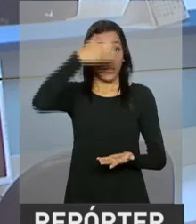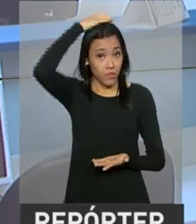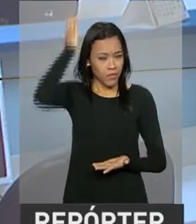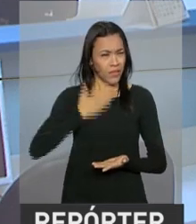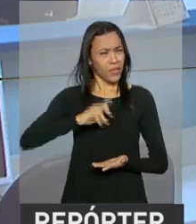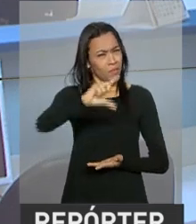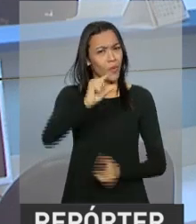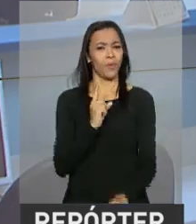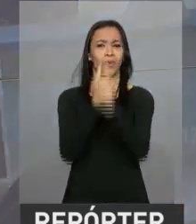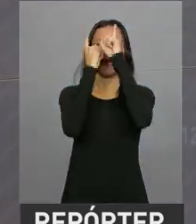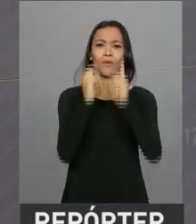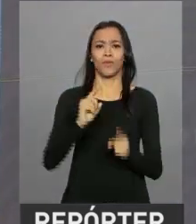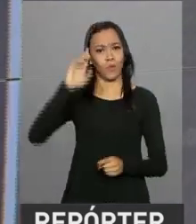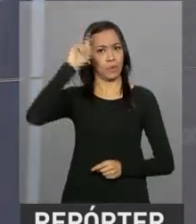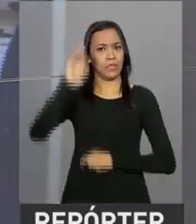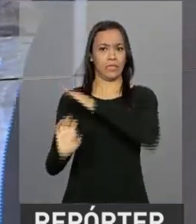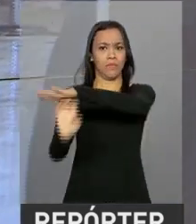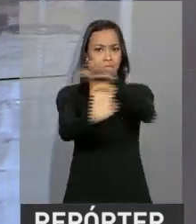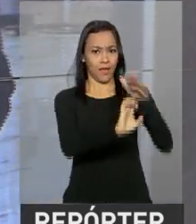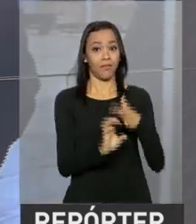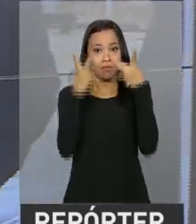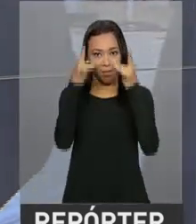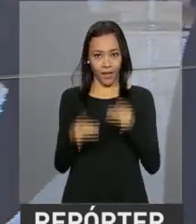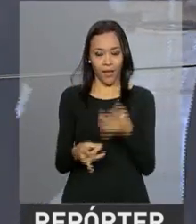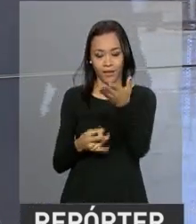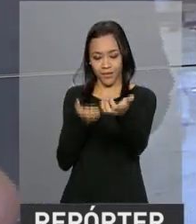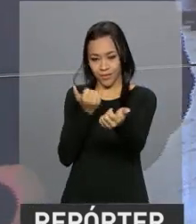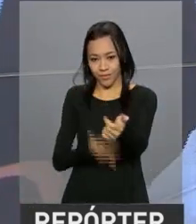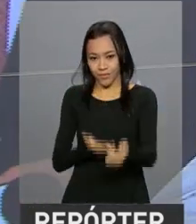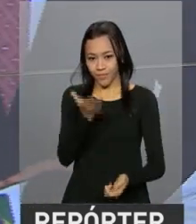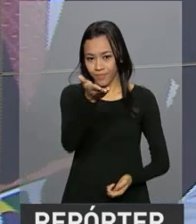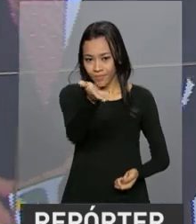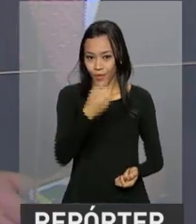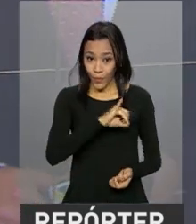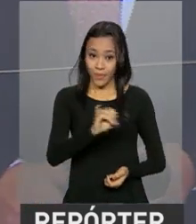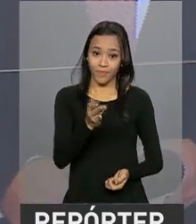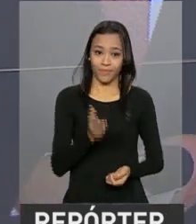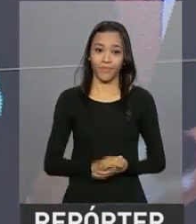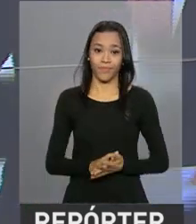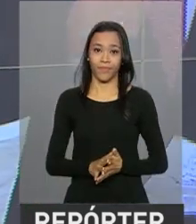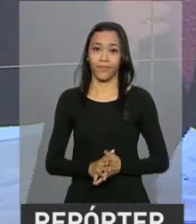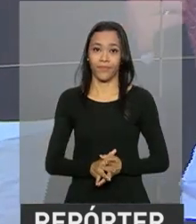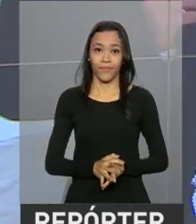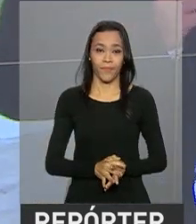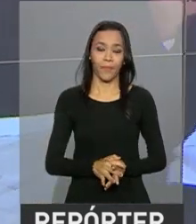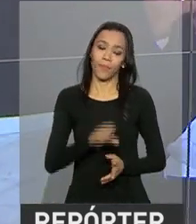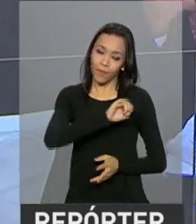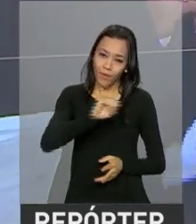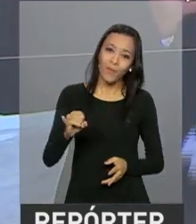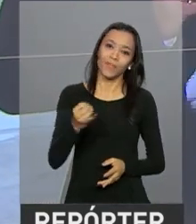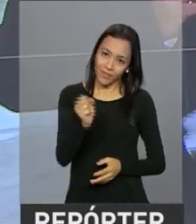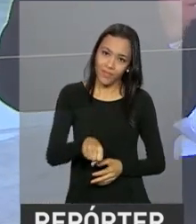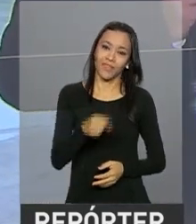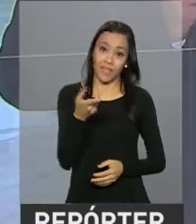a pouco com empresários João Pedro Neto traz pra gente os detalhes ao vivo do Palácio do Planalto Oi João Pedro Oi Daniel é